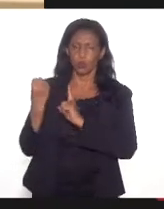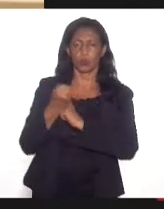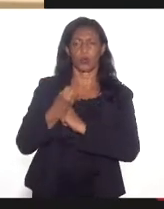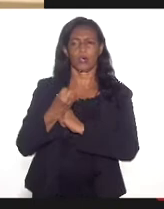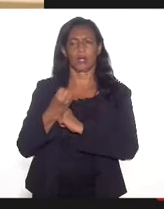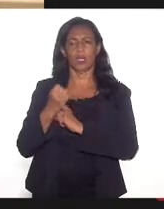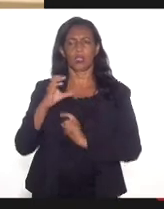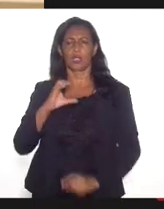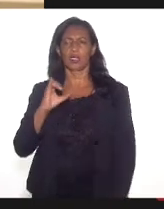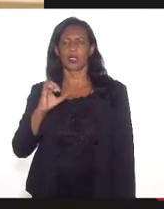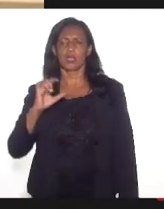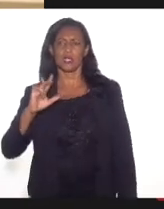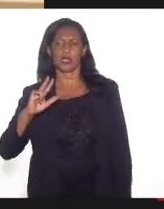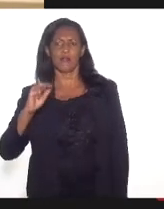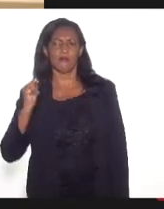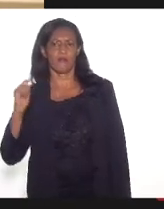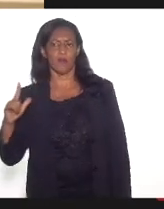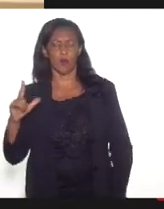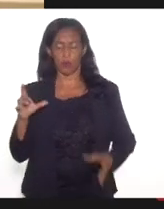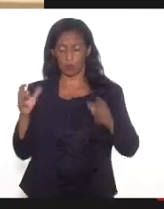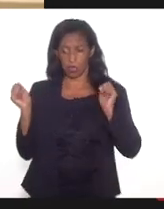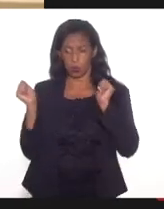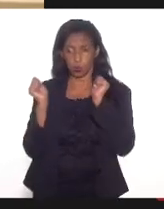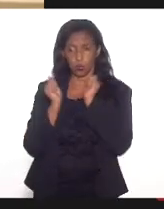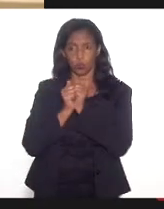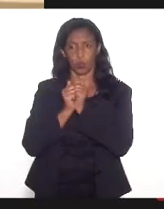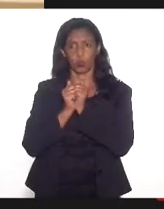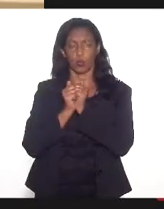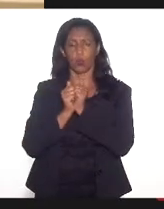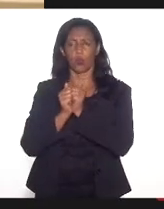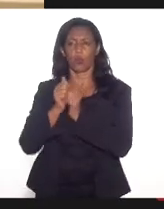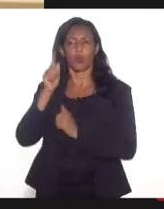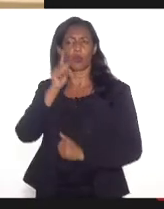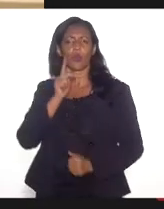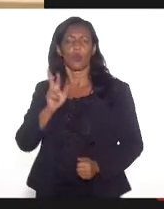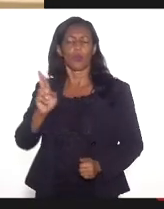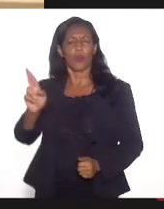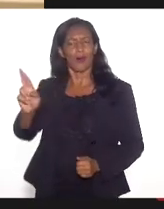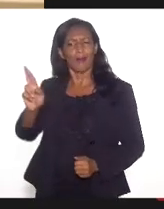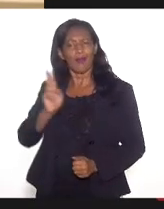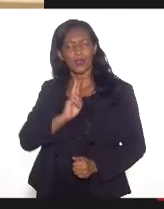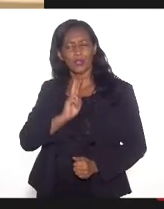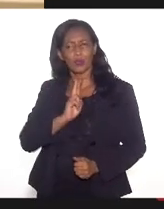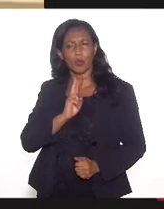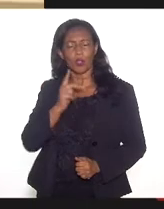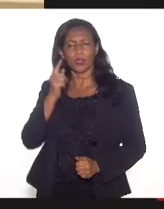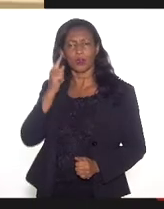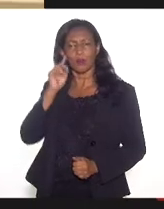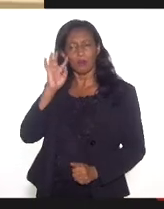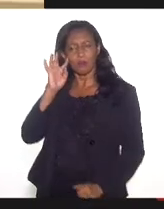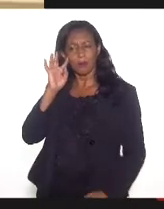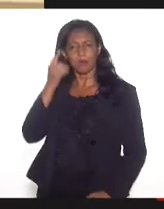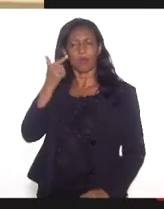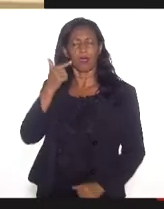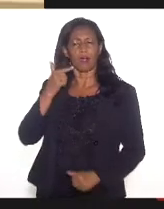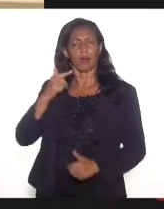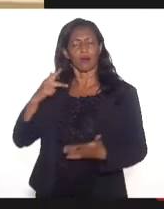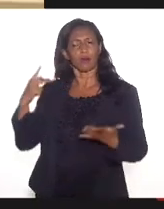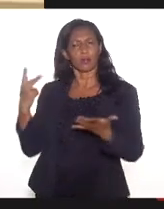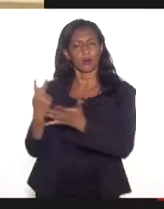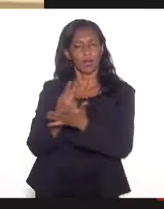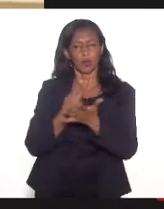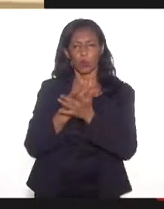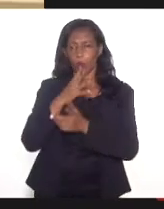colaboração conjunta, para chegar a respostas que mitiguem toda essa situação e os efeitos